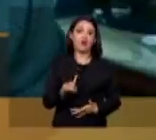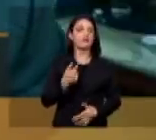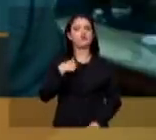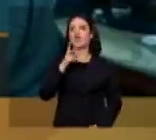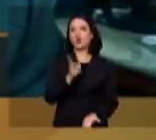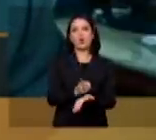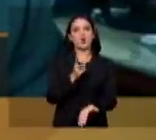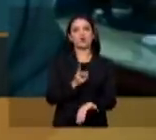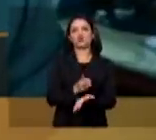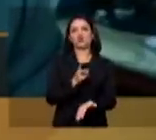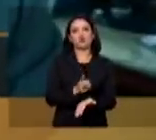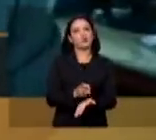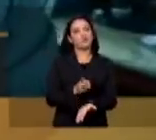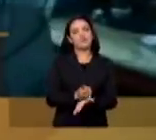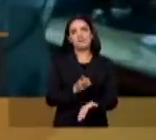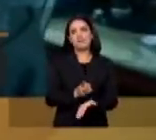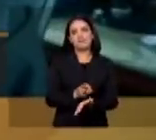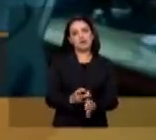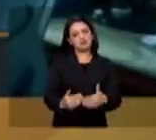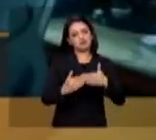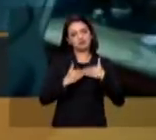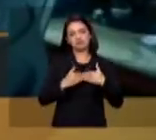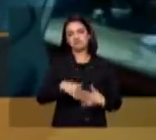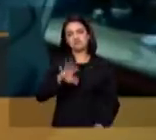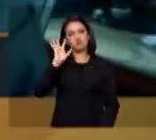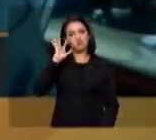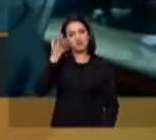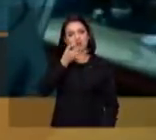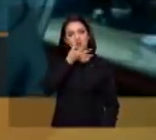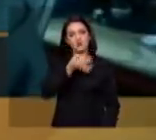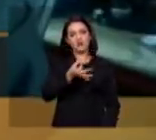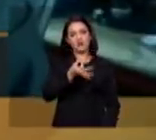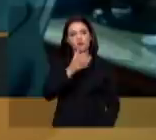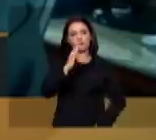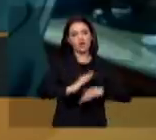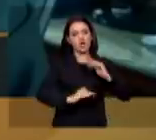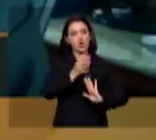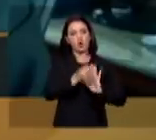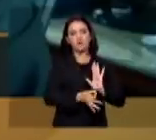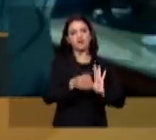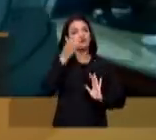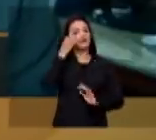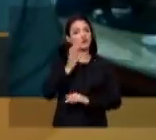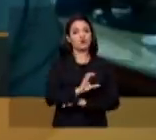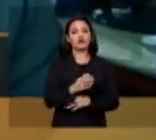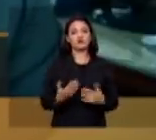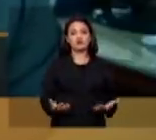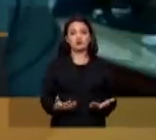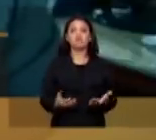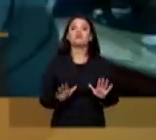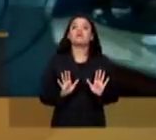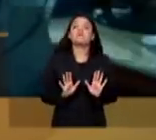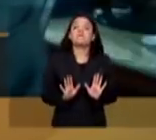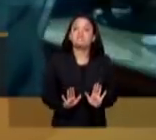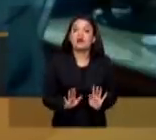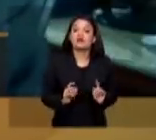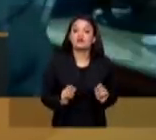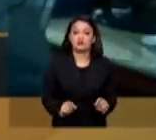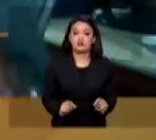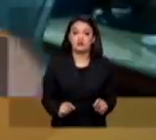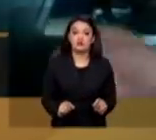continuo convencido que o juiz competente, né, é o de Curitiba. Agora, ministro eu devo Marco dizer Aurélio. Que